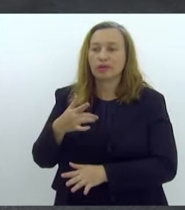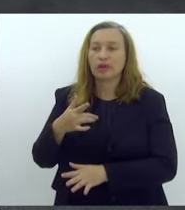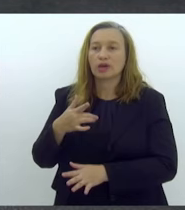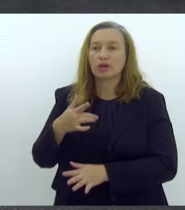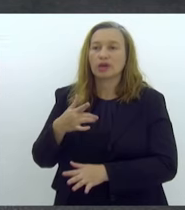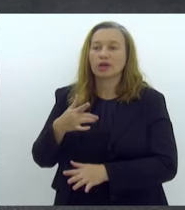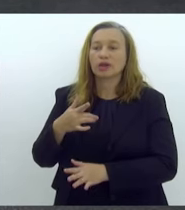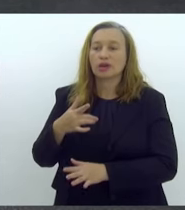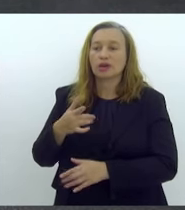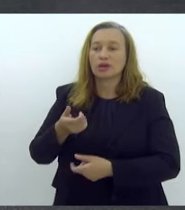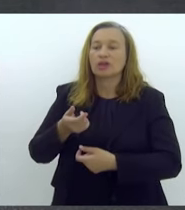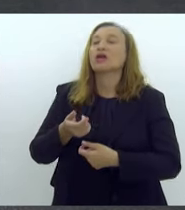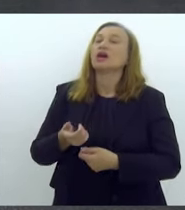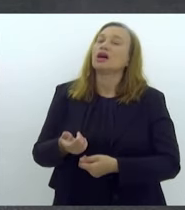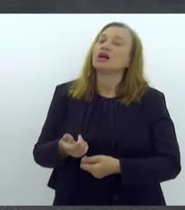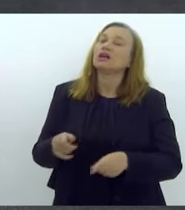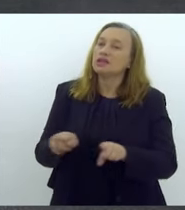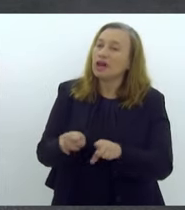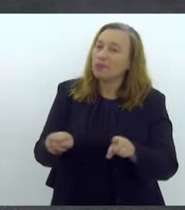Era essa a minha declaração.